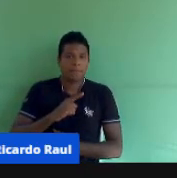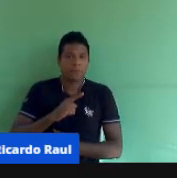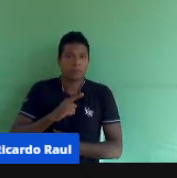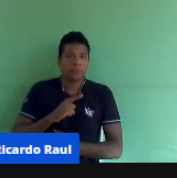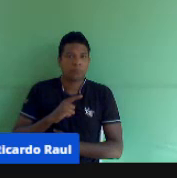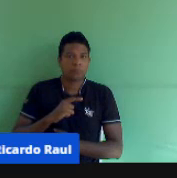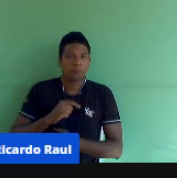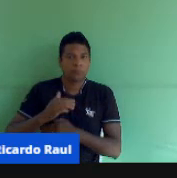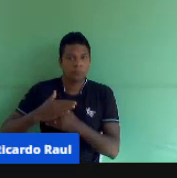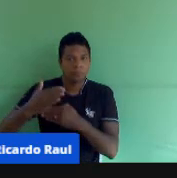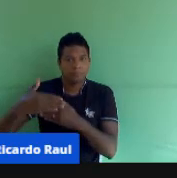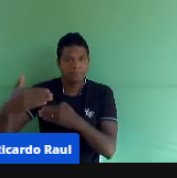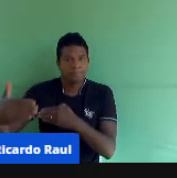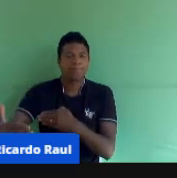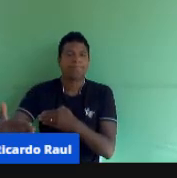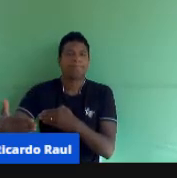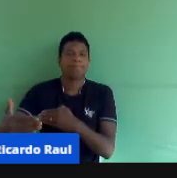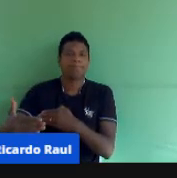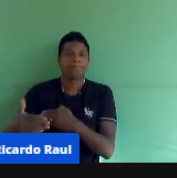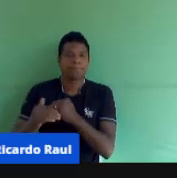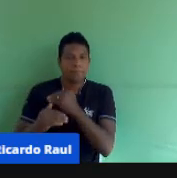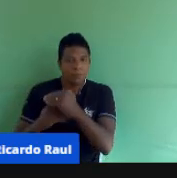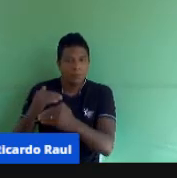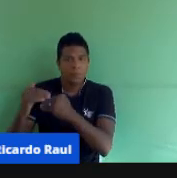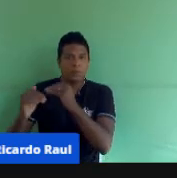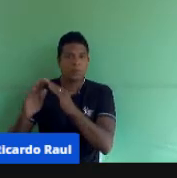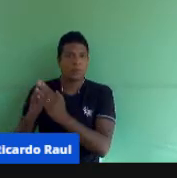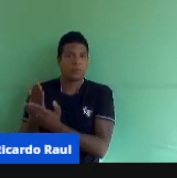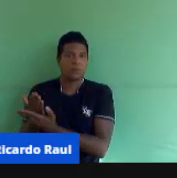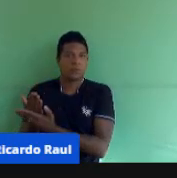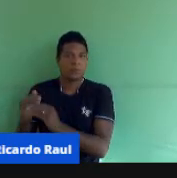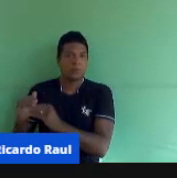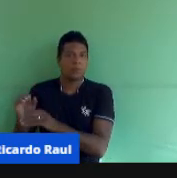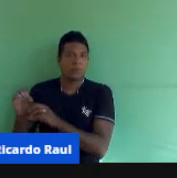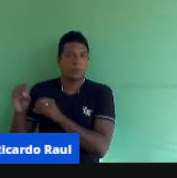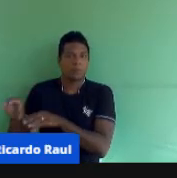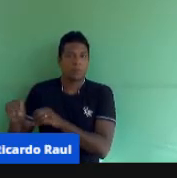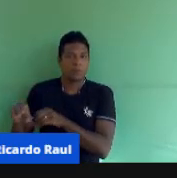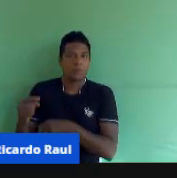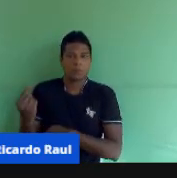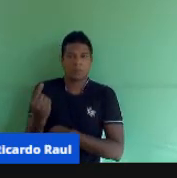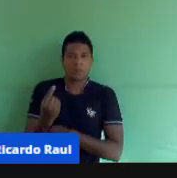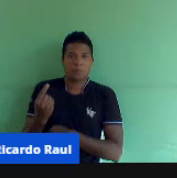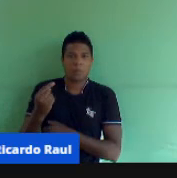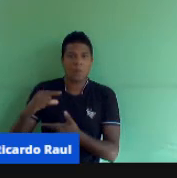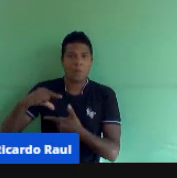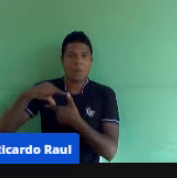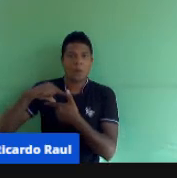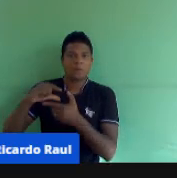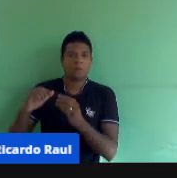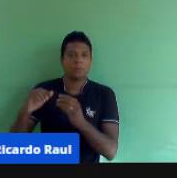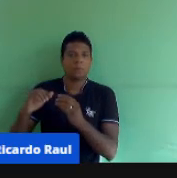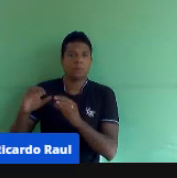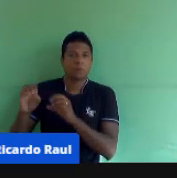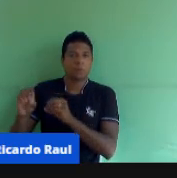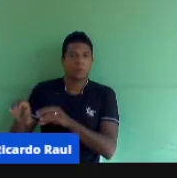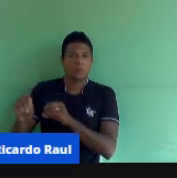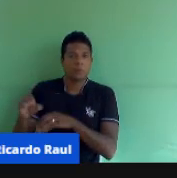continuidade e permanência do processo educativo. Você não pode pensar, então, só no seu lugar ou fazer uma educação